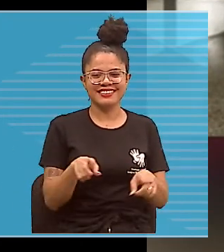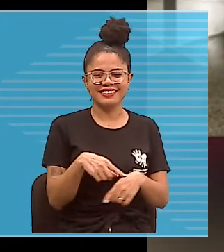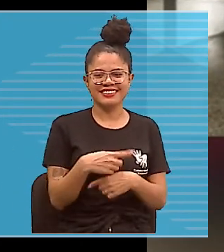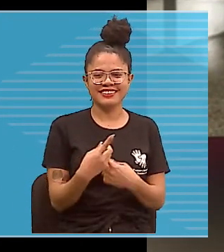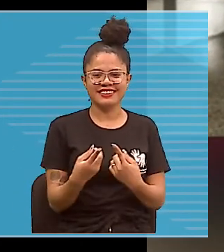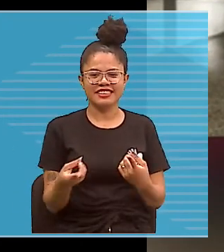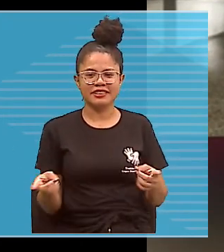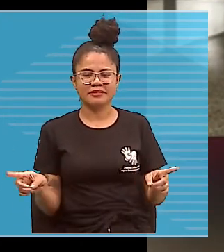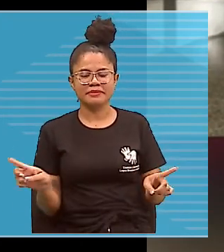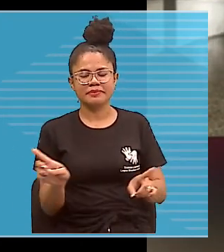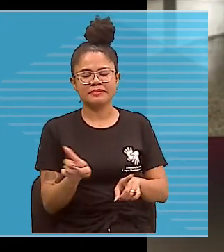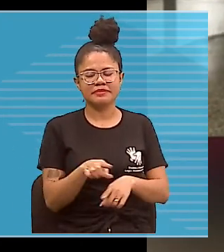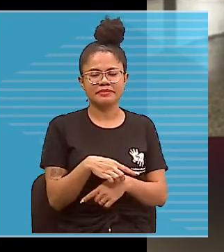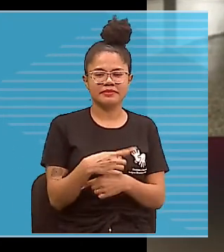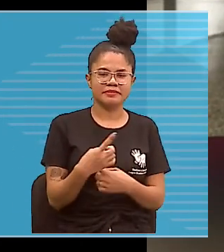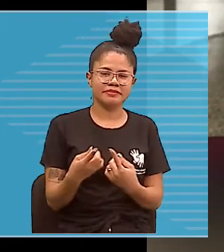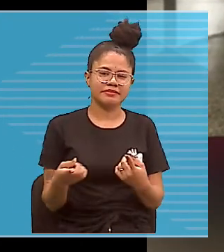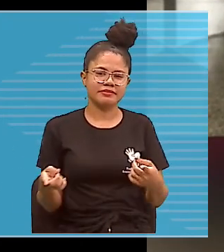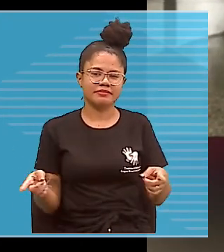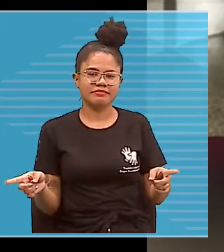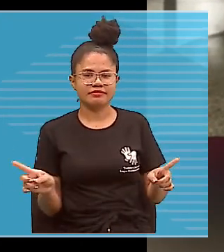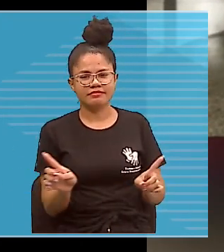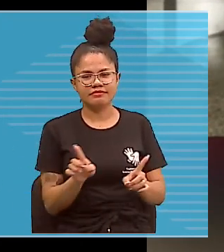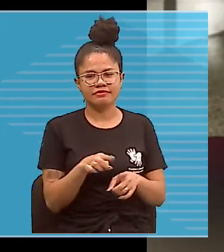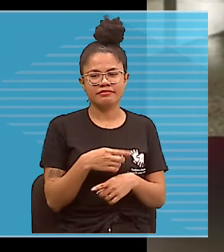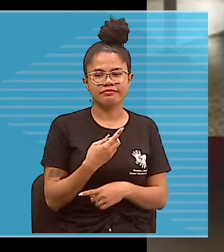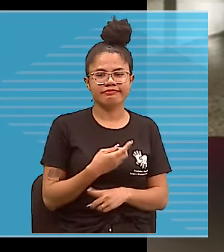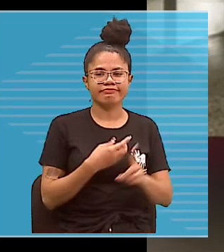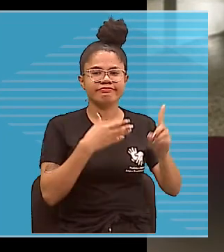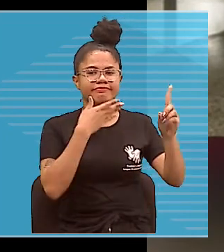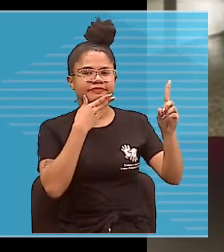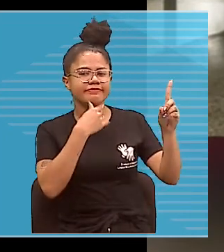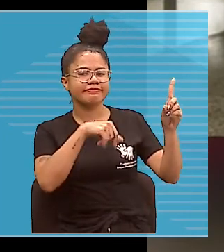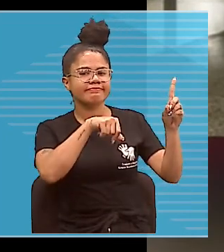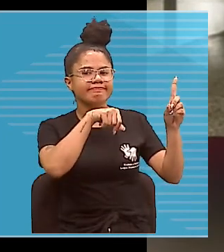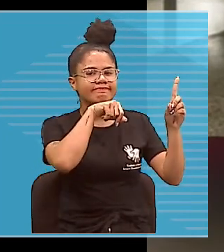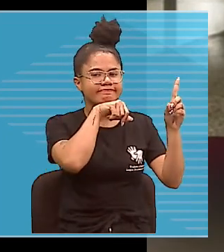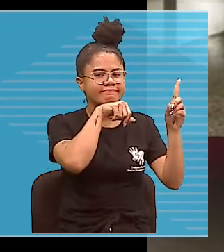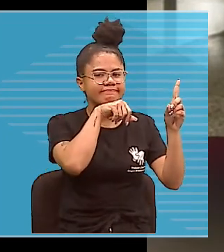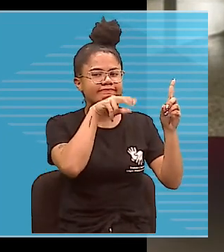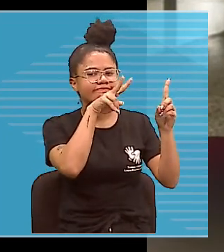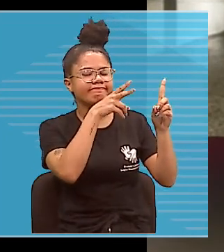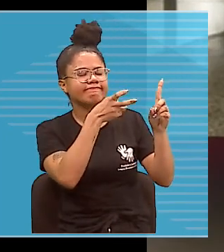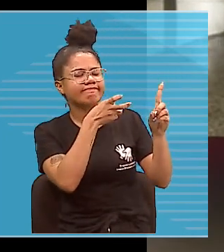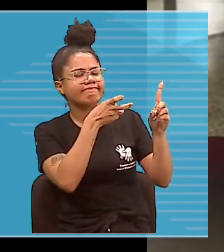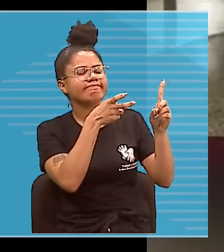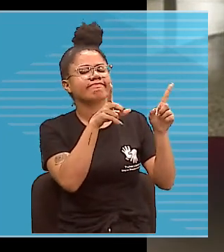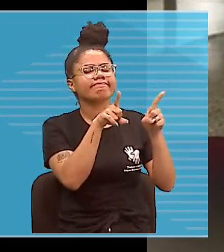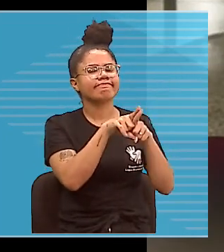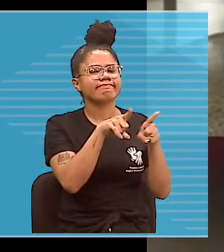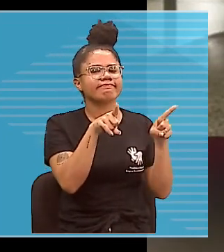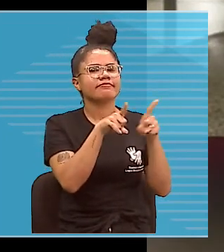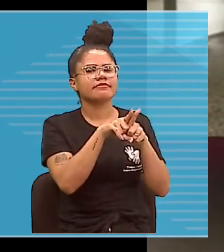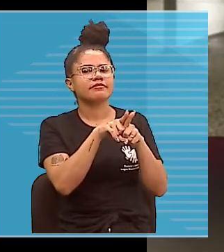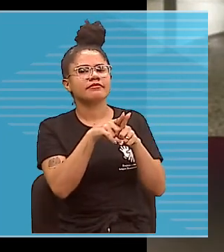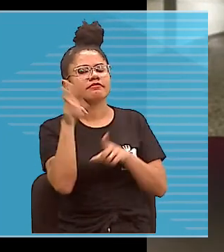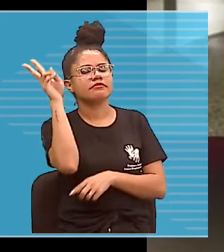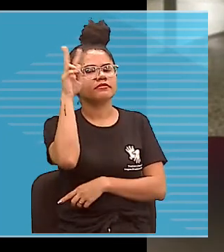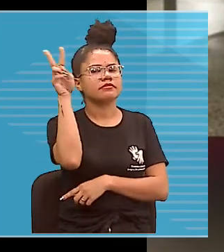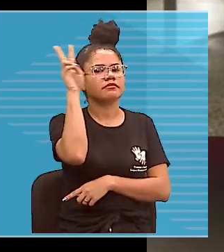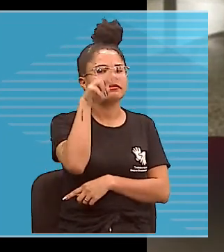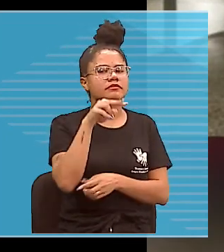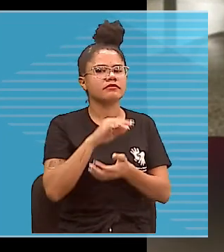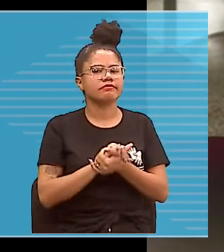Ei, pai, olhando pra você me lembro bem das noites que passei, que lutei aqui, pensando